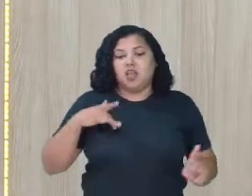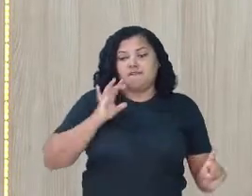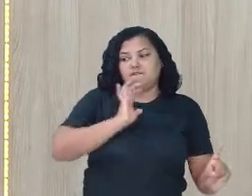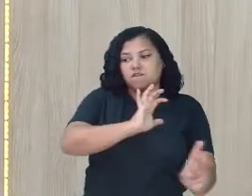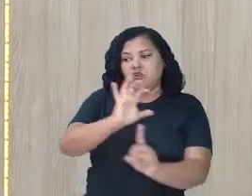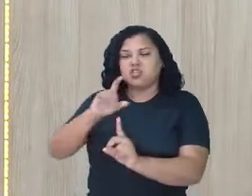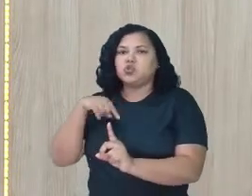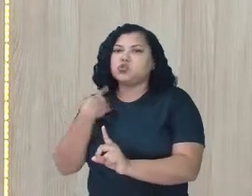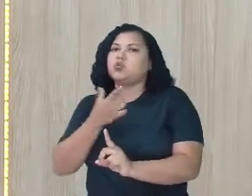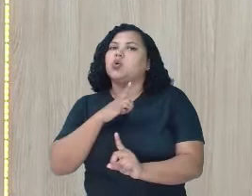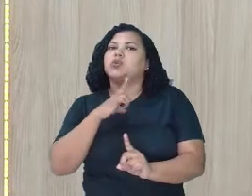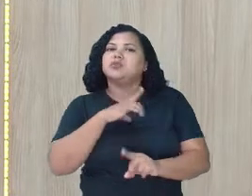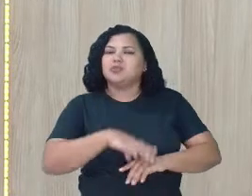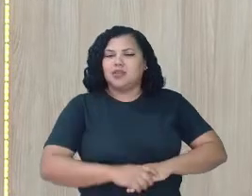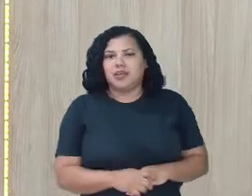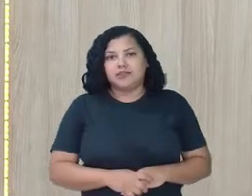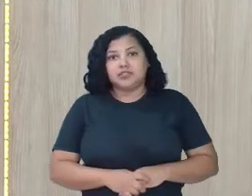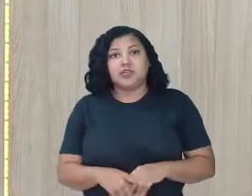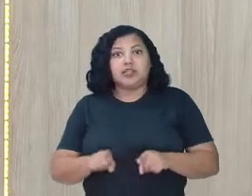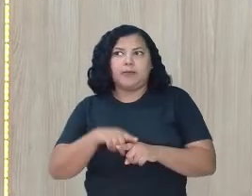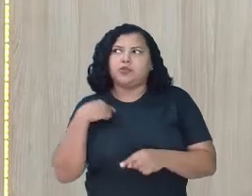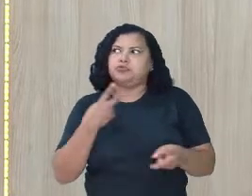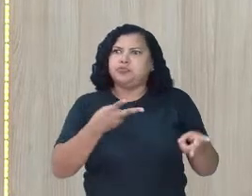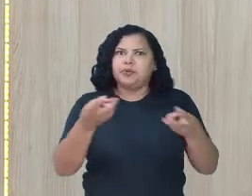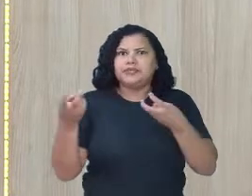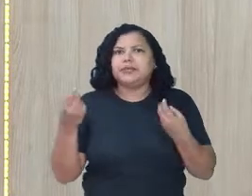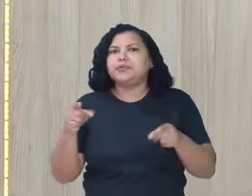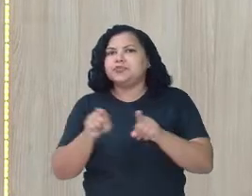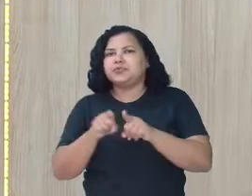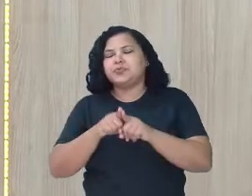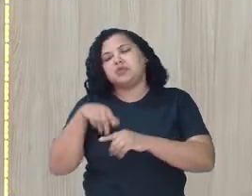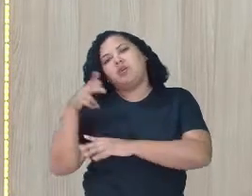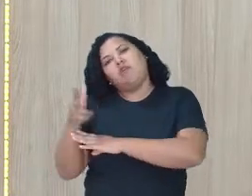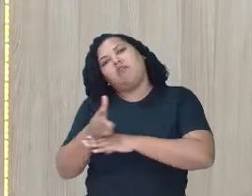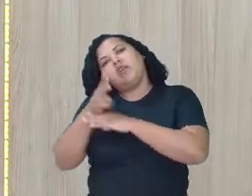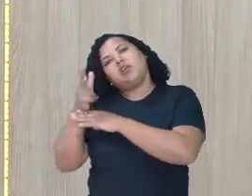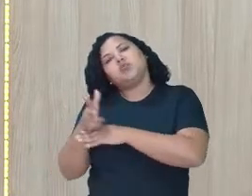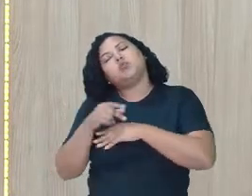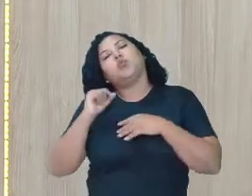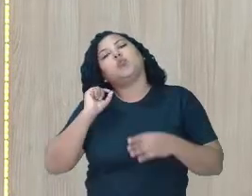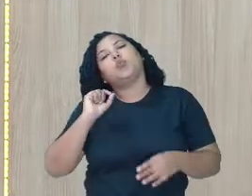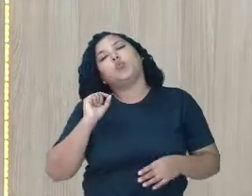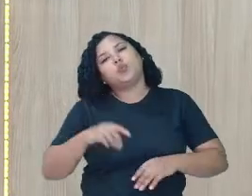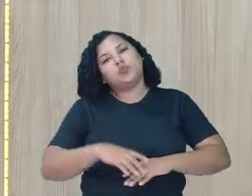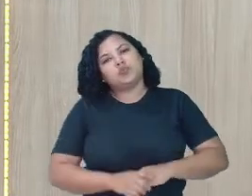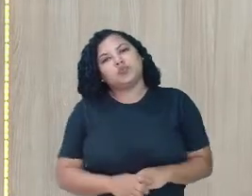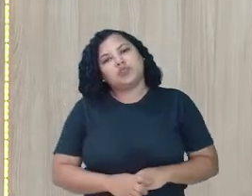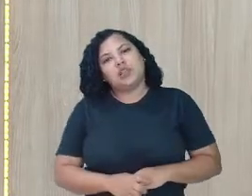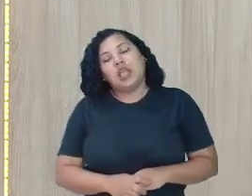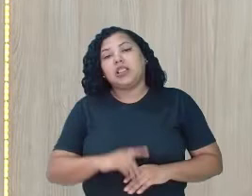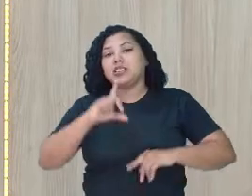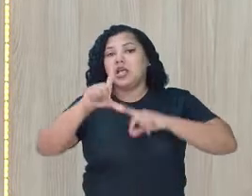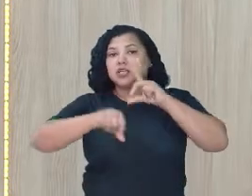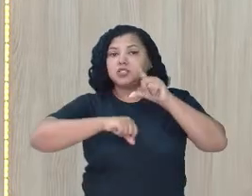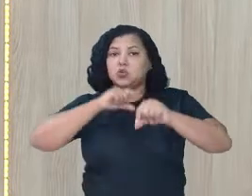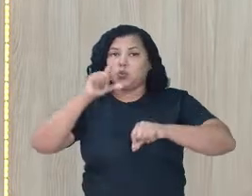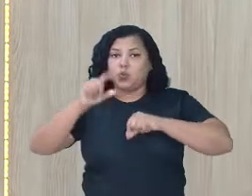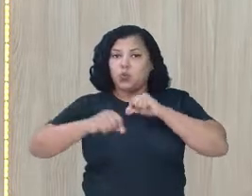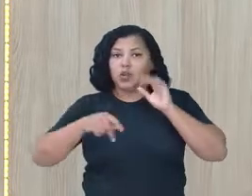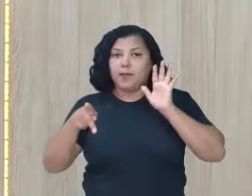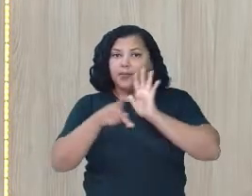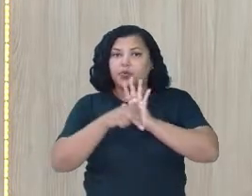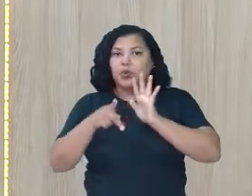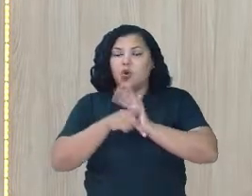influências que a gente teve. E a gente viu também, né, no vídeo, a questão da escolha, né, Gine?